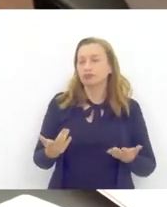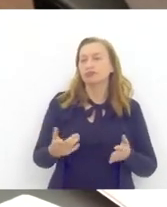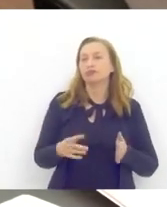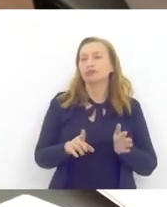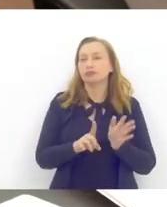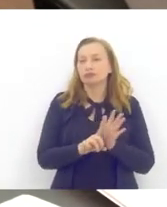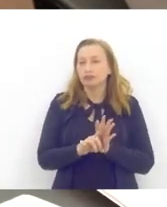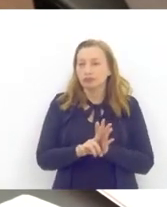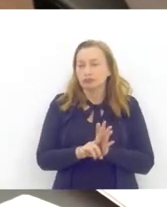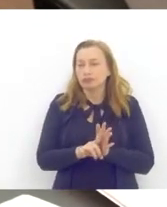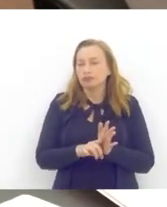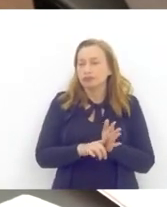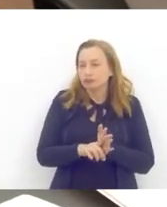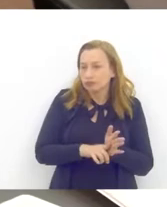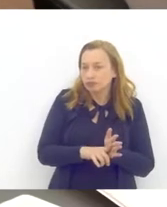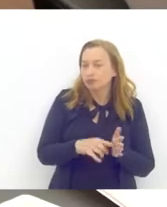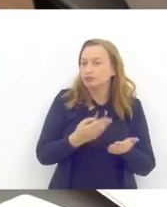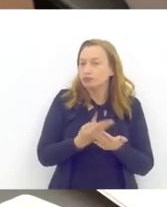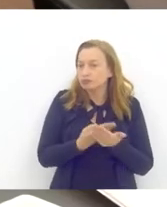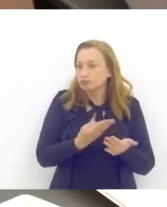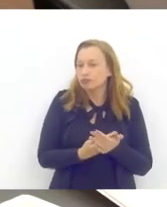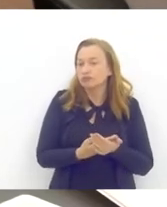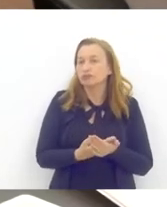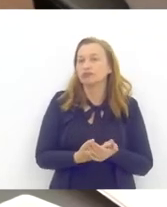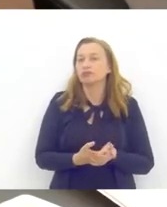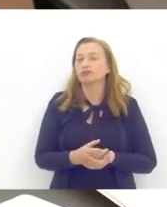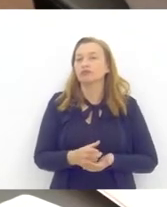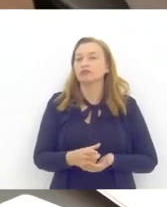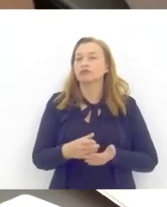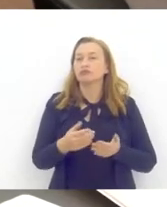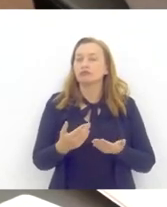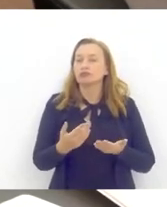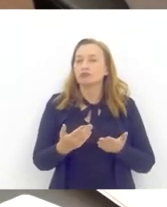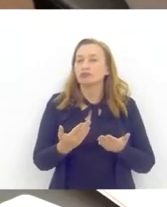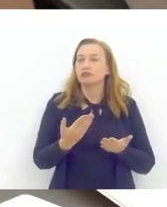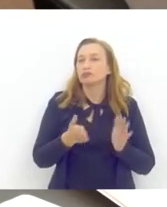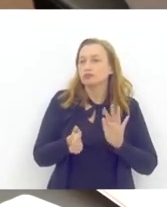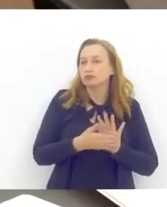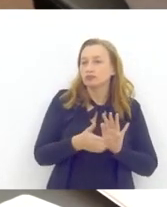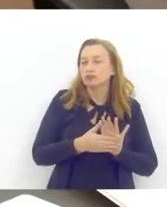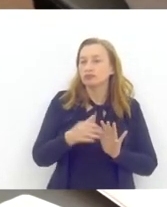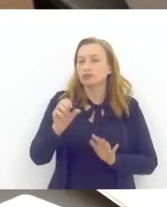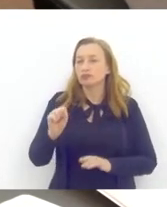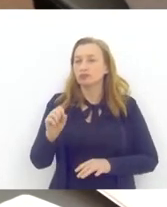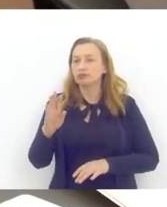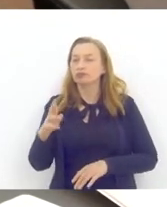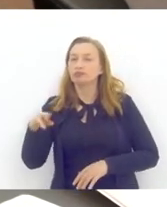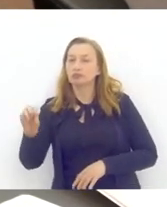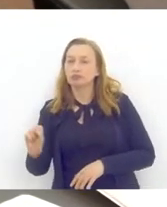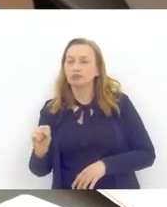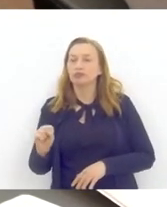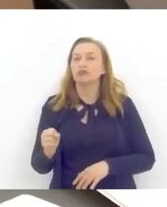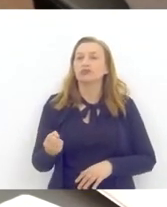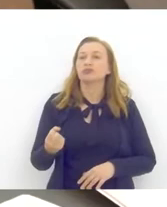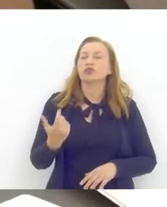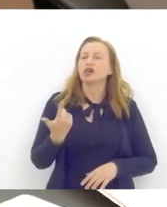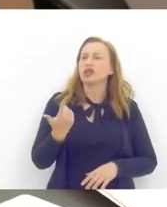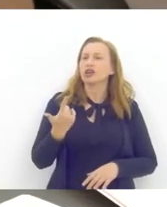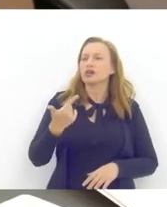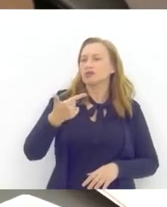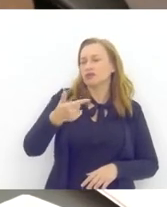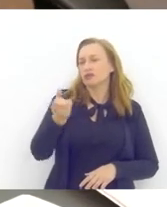gente tem, verificando essa proposta de 8 bilhões em 26 anos.